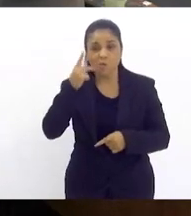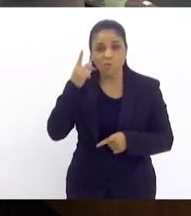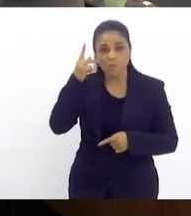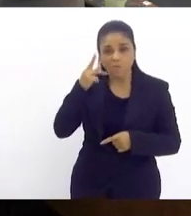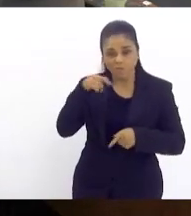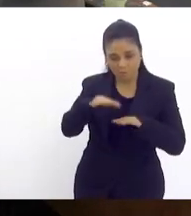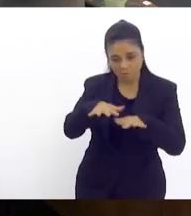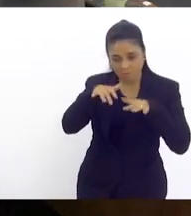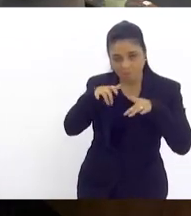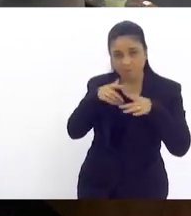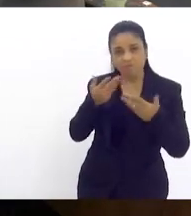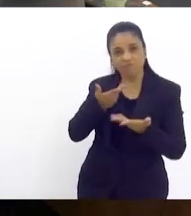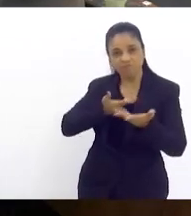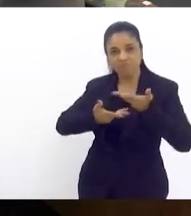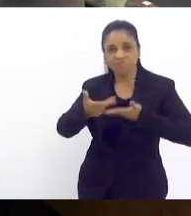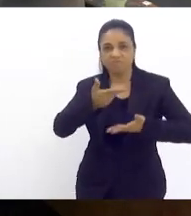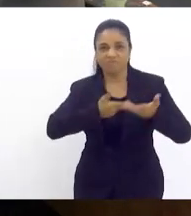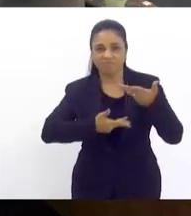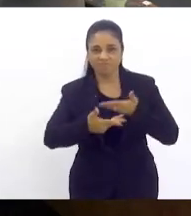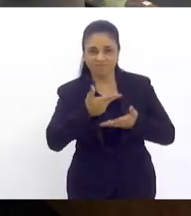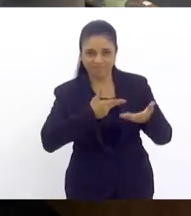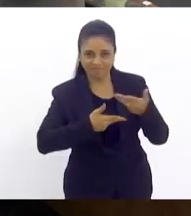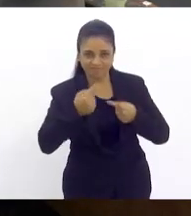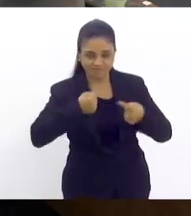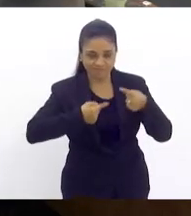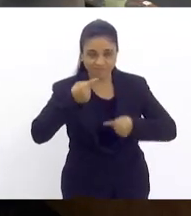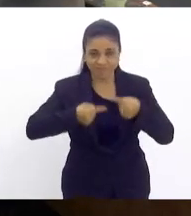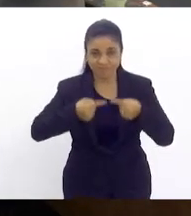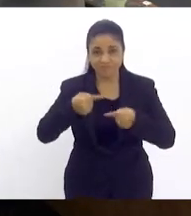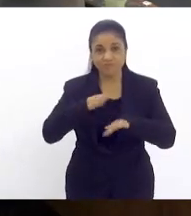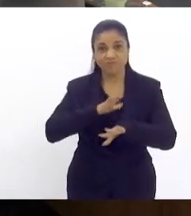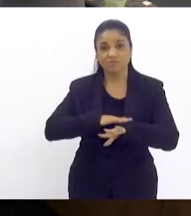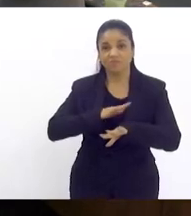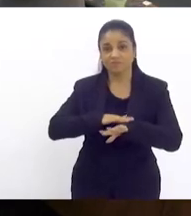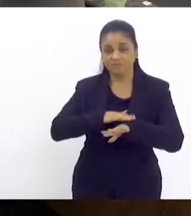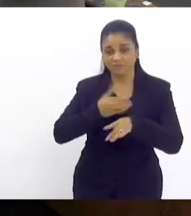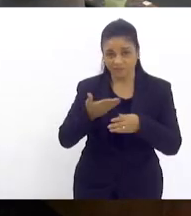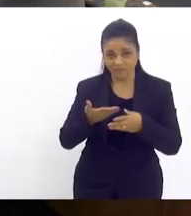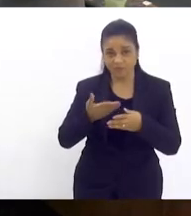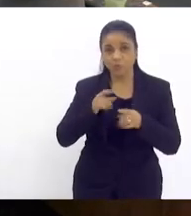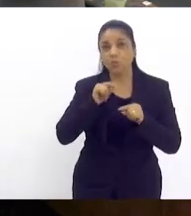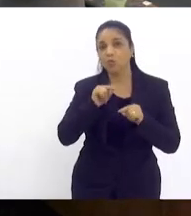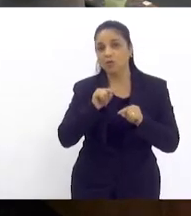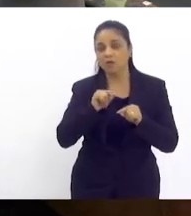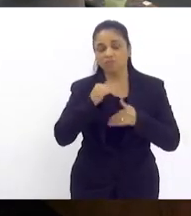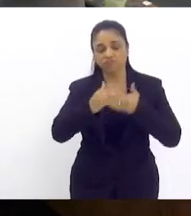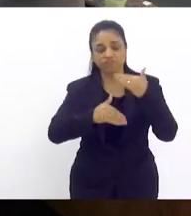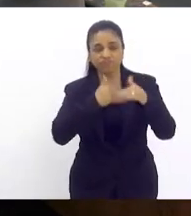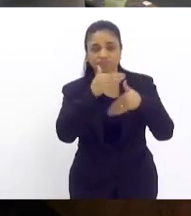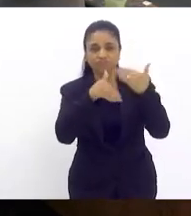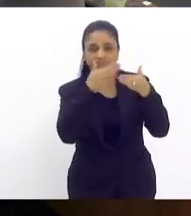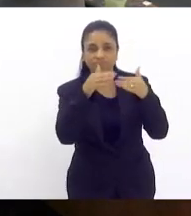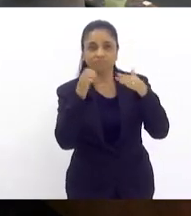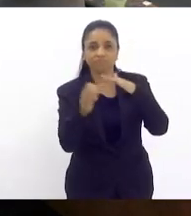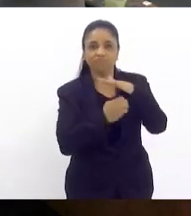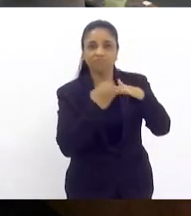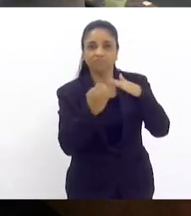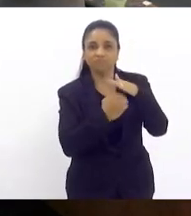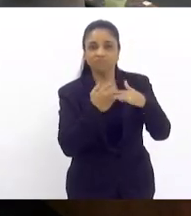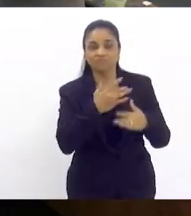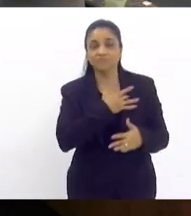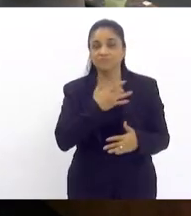interlocução nesse momento a gente está discutindo por exemplo complexo de desenvolvimento econômico industrial da saúde